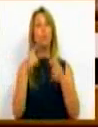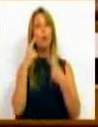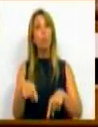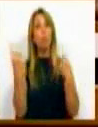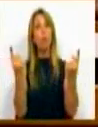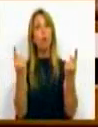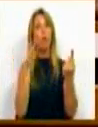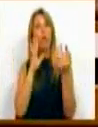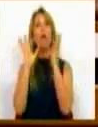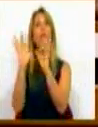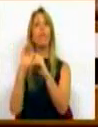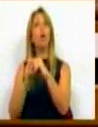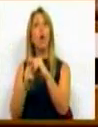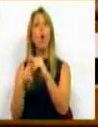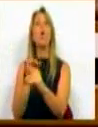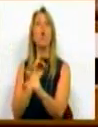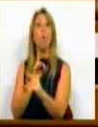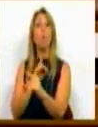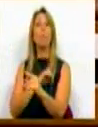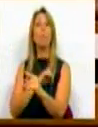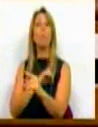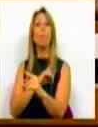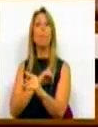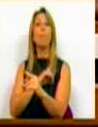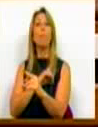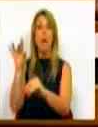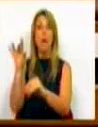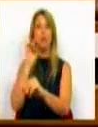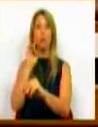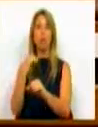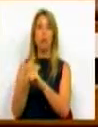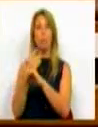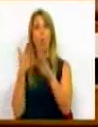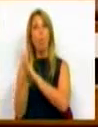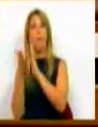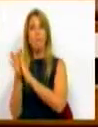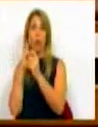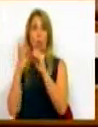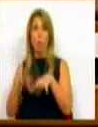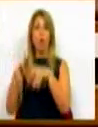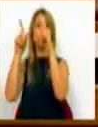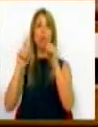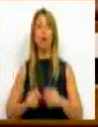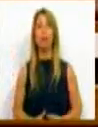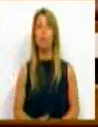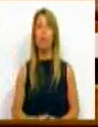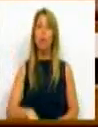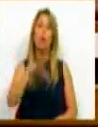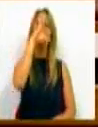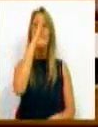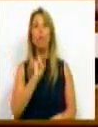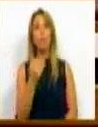não privilegiou o privado nos setores mais importantes para o emprego e o crescimento. O